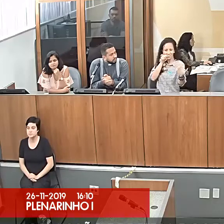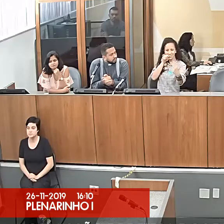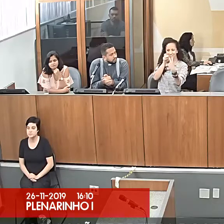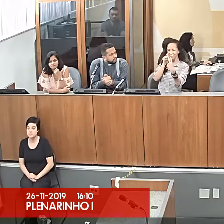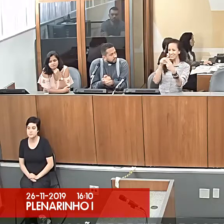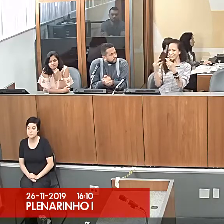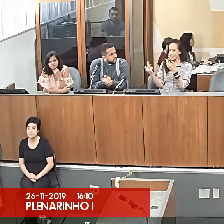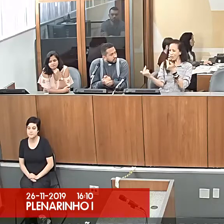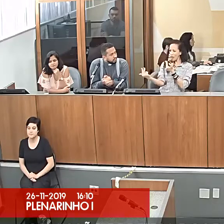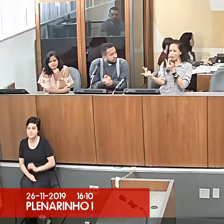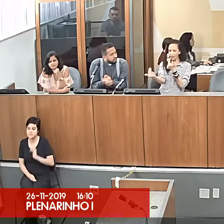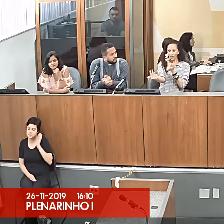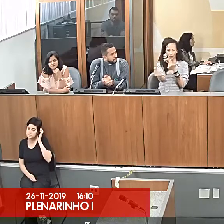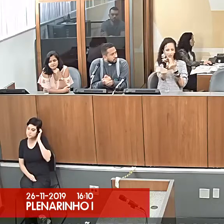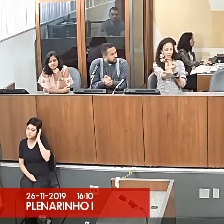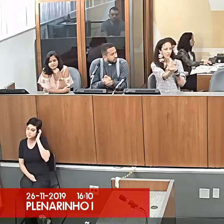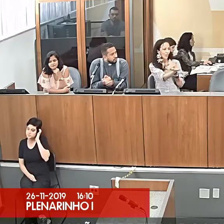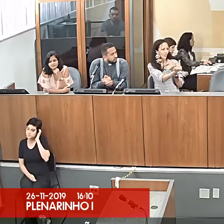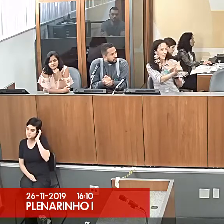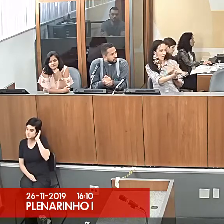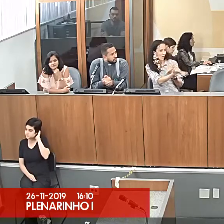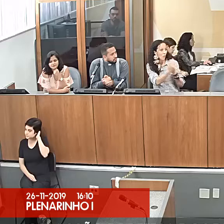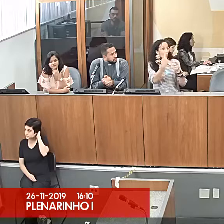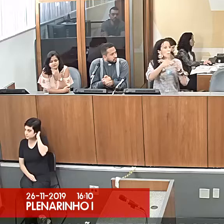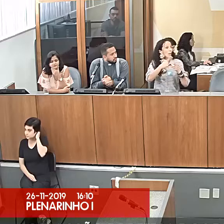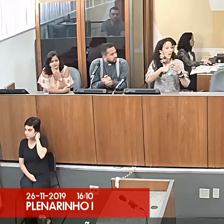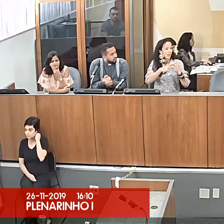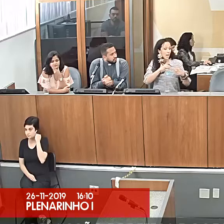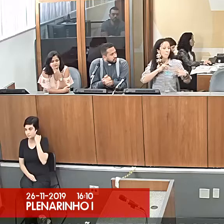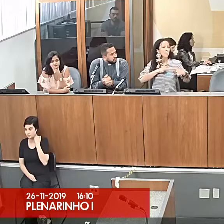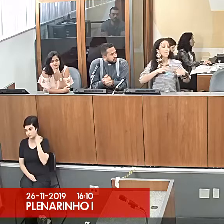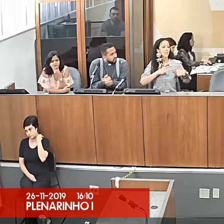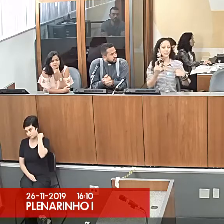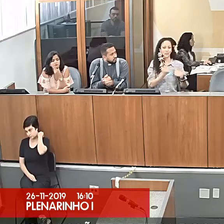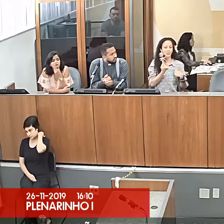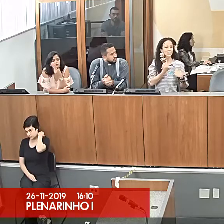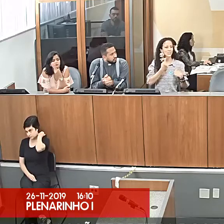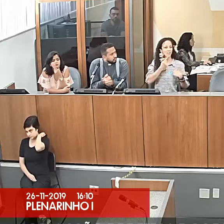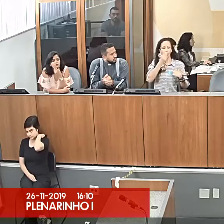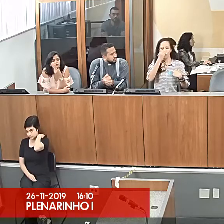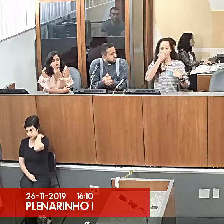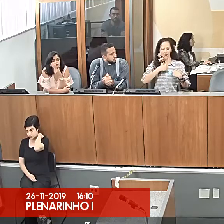eles possam estar com seus iguais, essa questão do olhar, da troca, do visual.